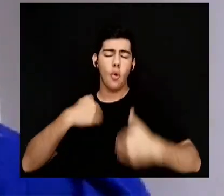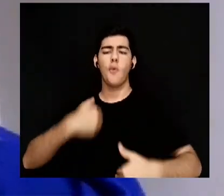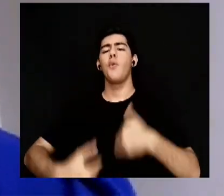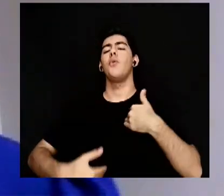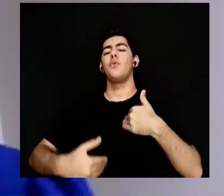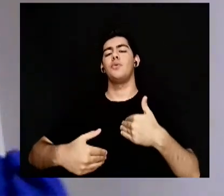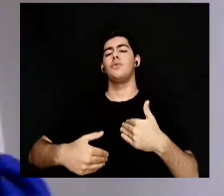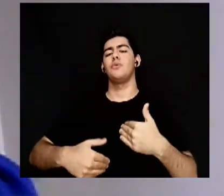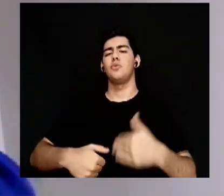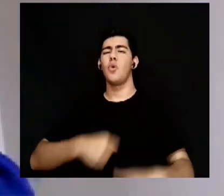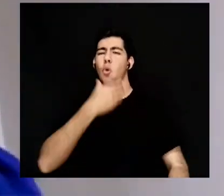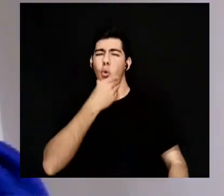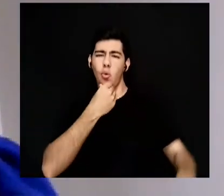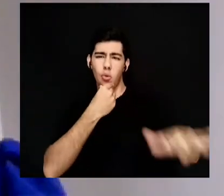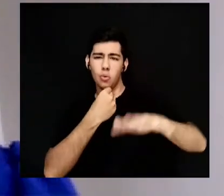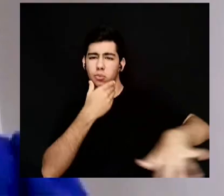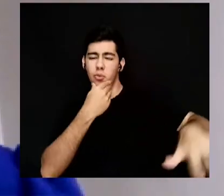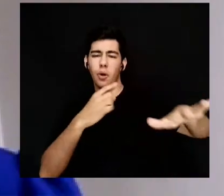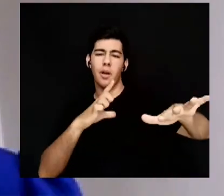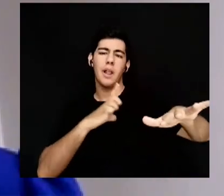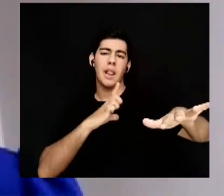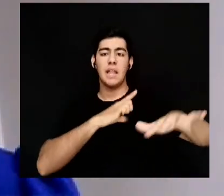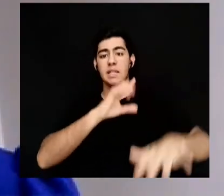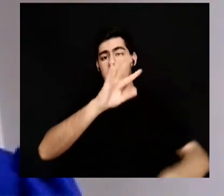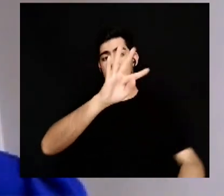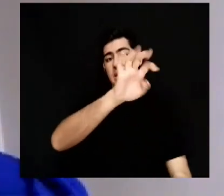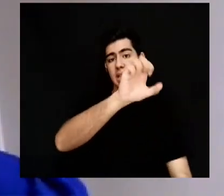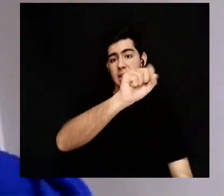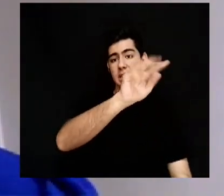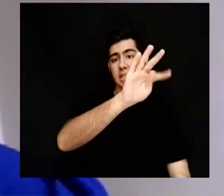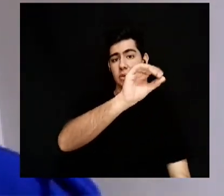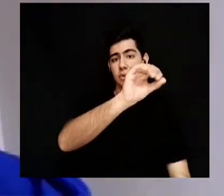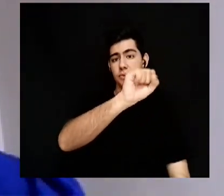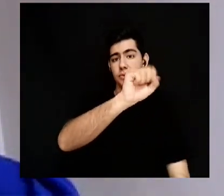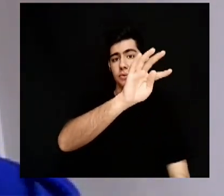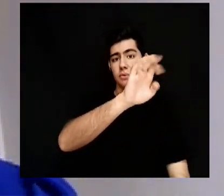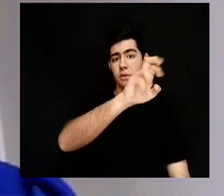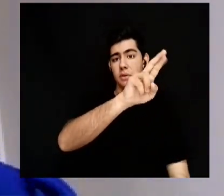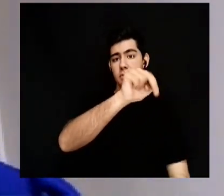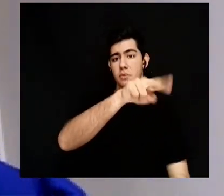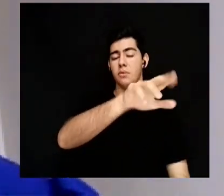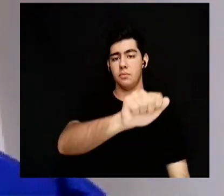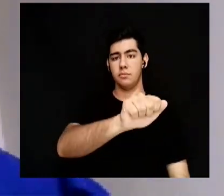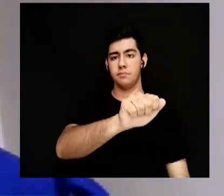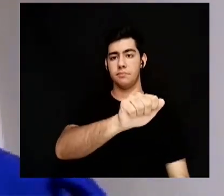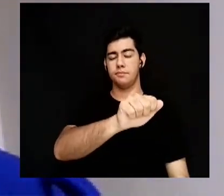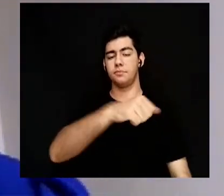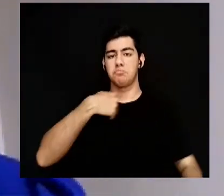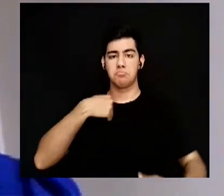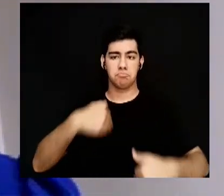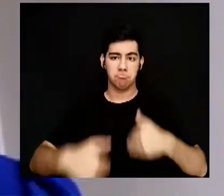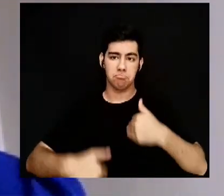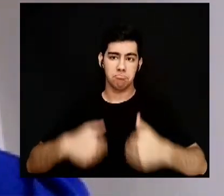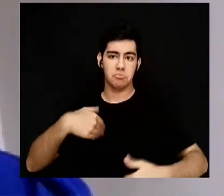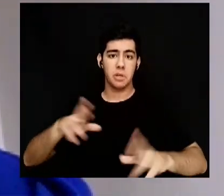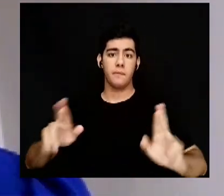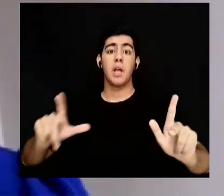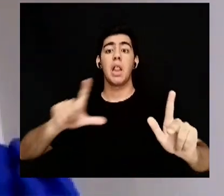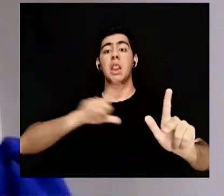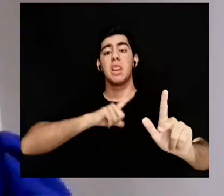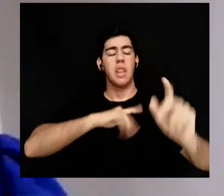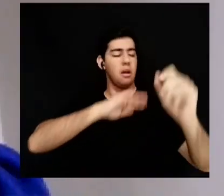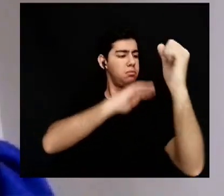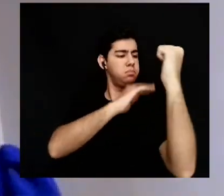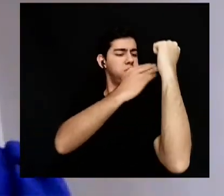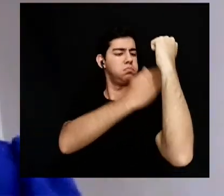predominância mais de testosterona, tá? Isso muda, né? Composição corporal, o homem tem muito mais músculo que a mulher, proporcionalmente.